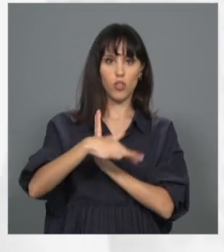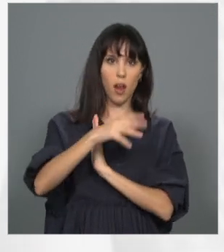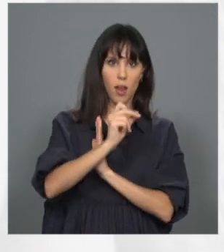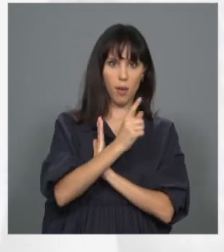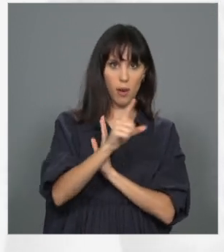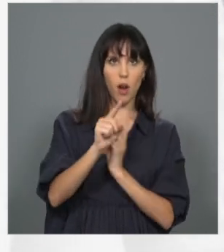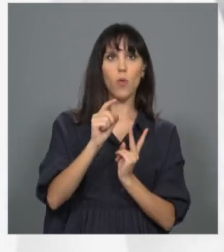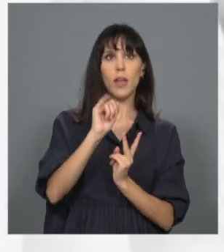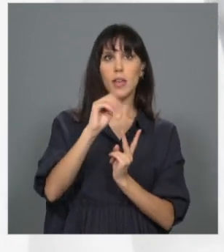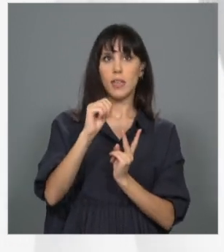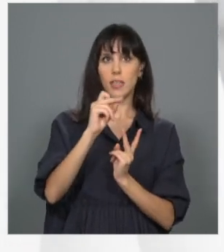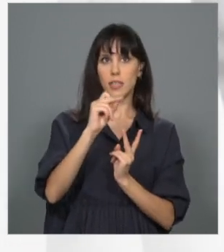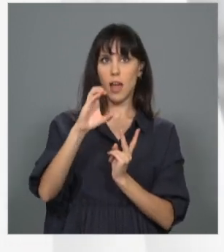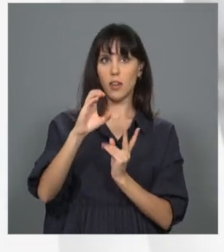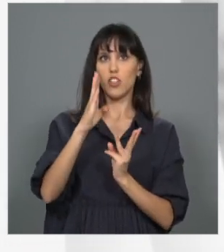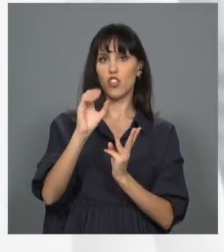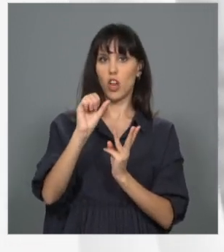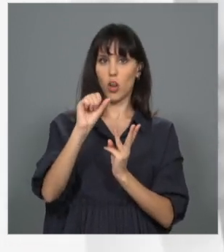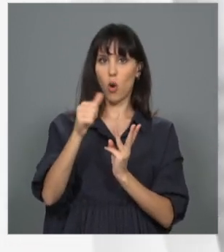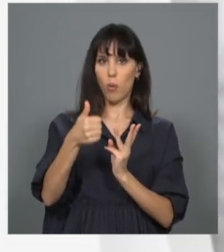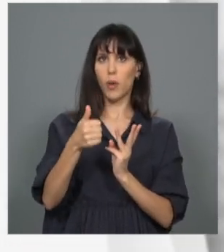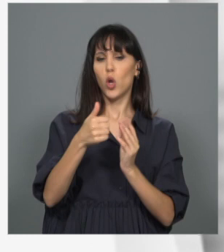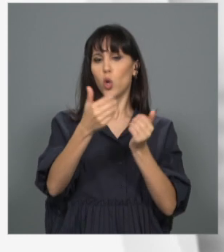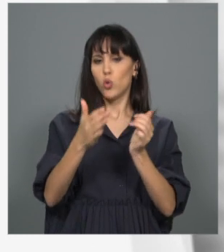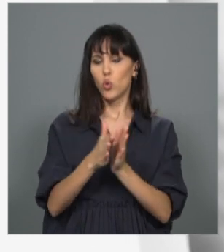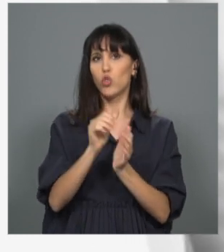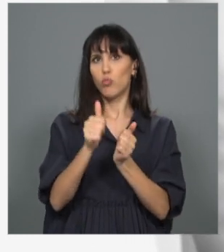e Jacó e todos os profetas, e vós a